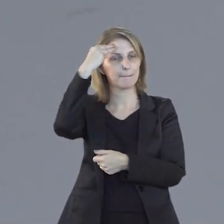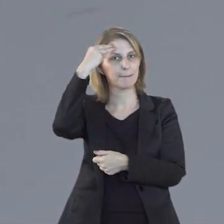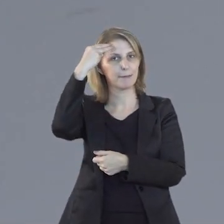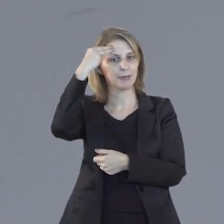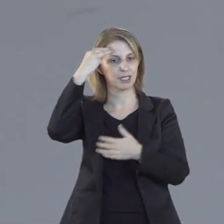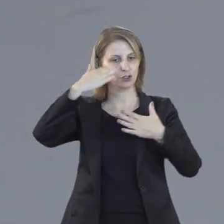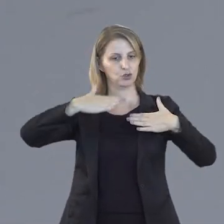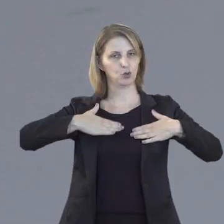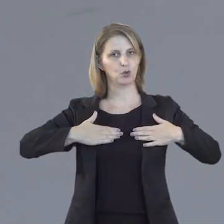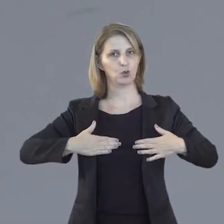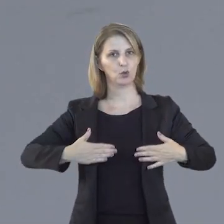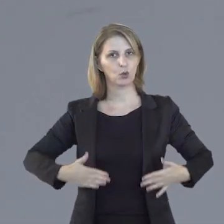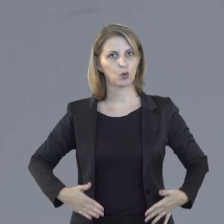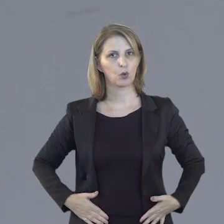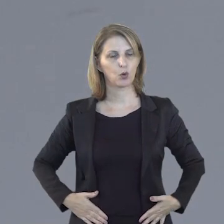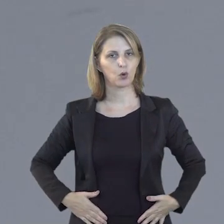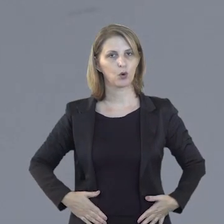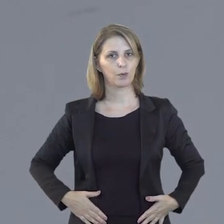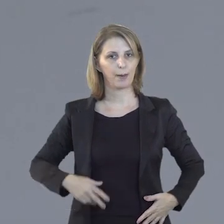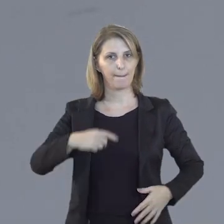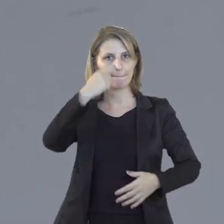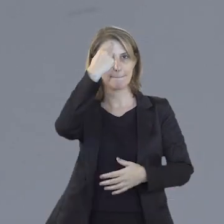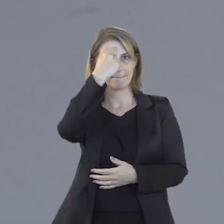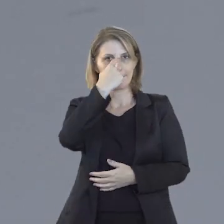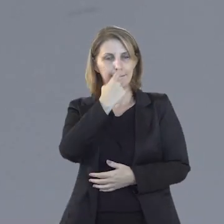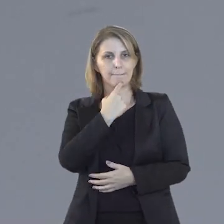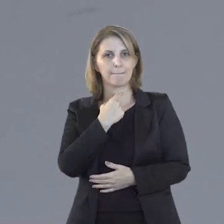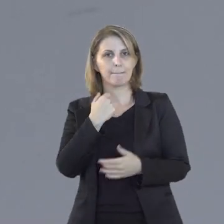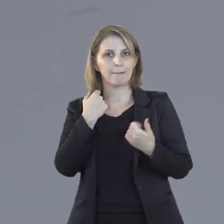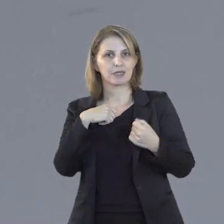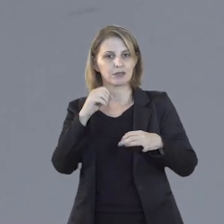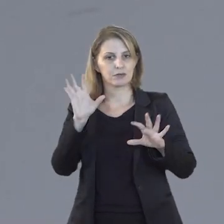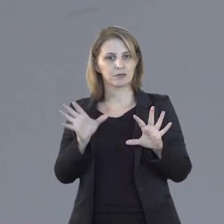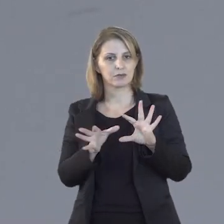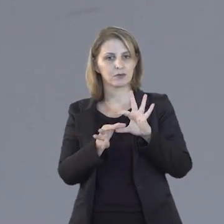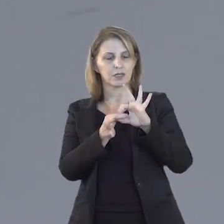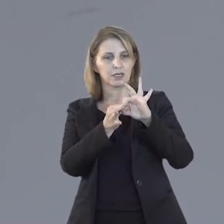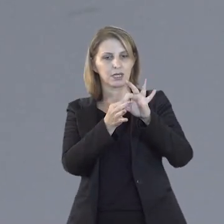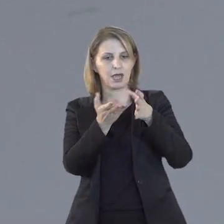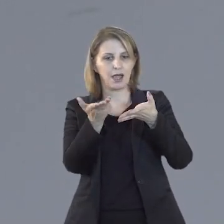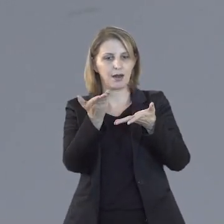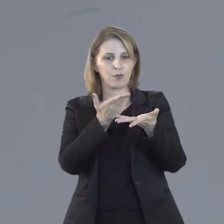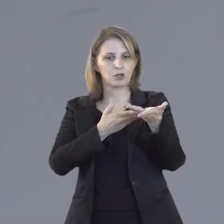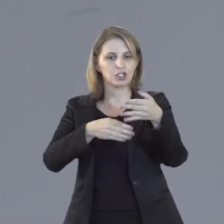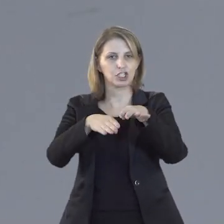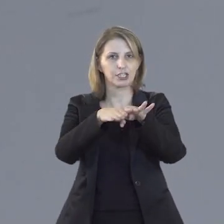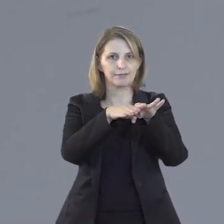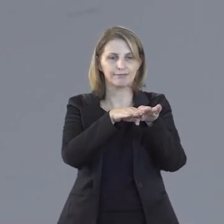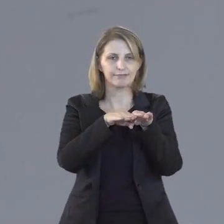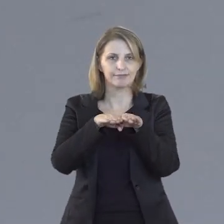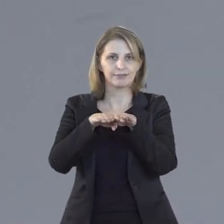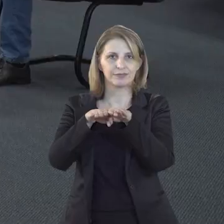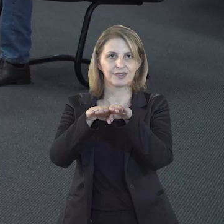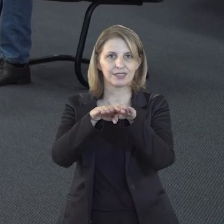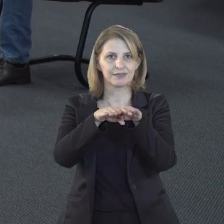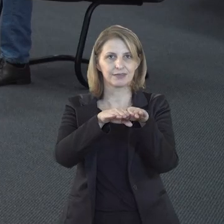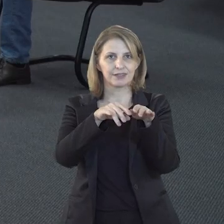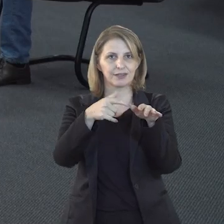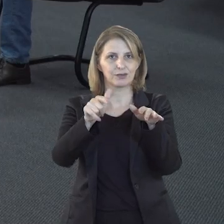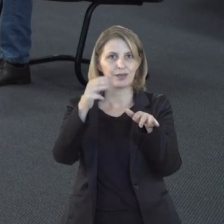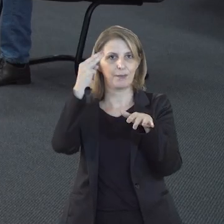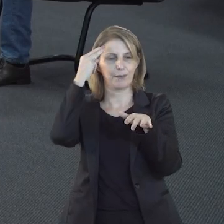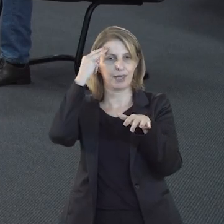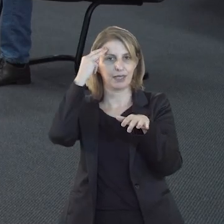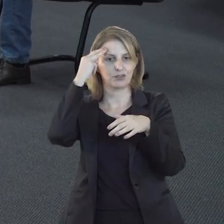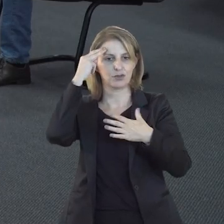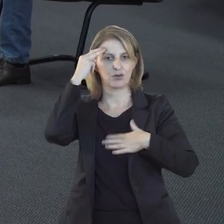precisamos entender? Que a mente, o corpo, a nossa personalidade, elas precisam estar em harmonia. A partir